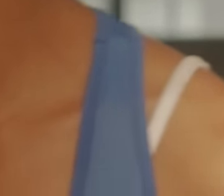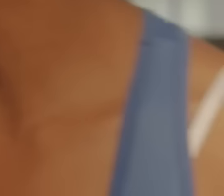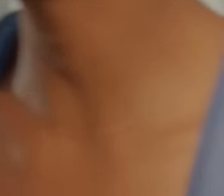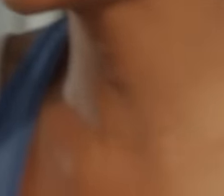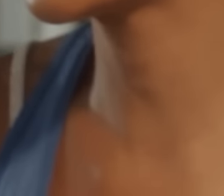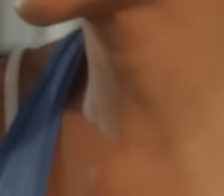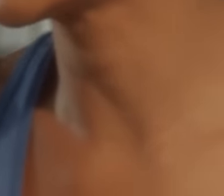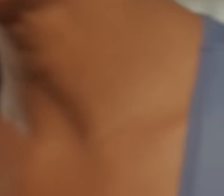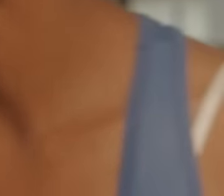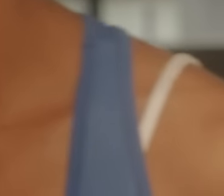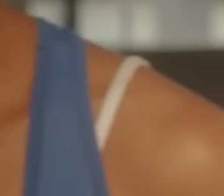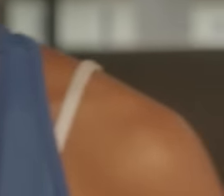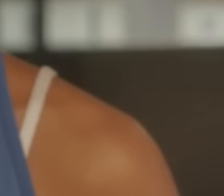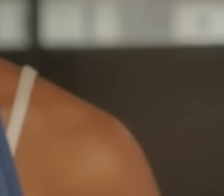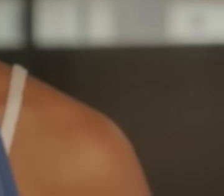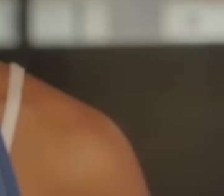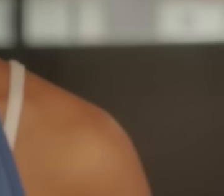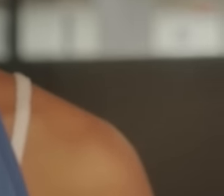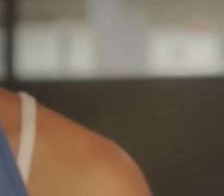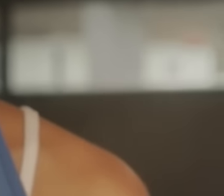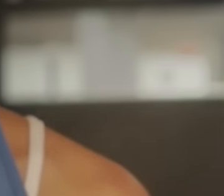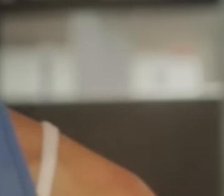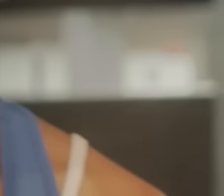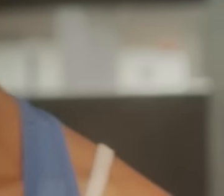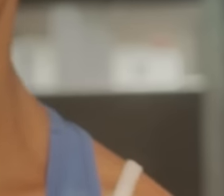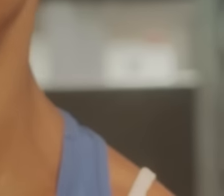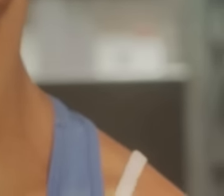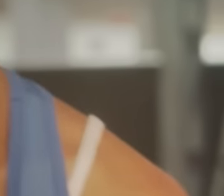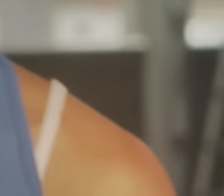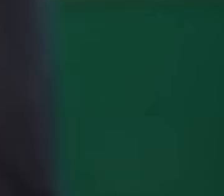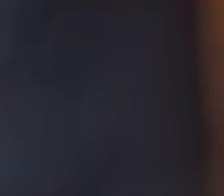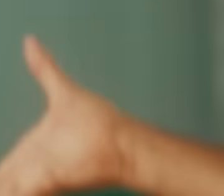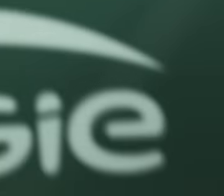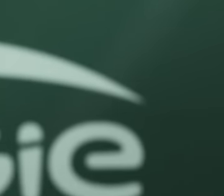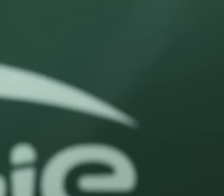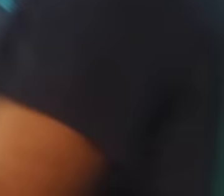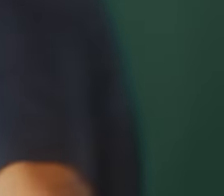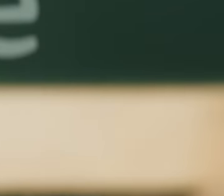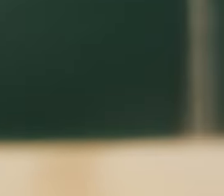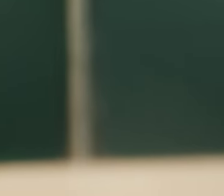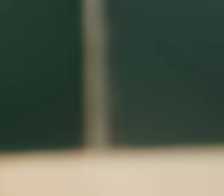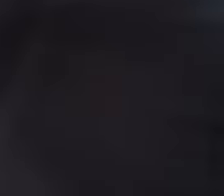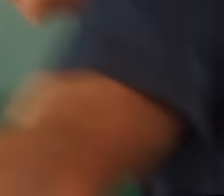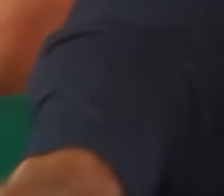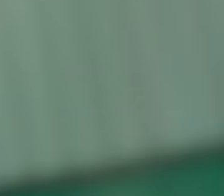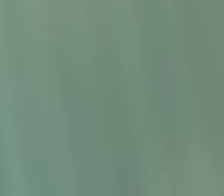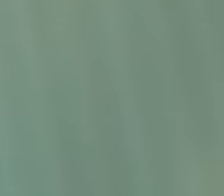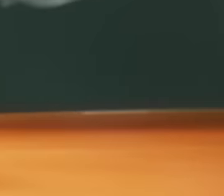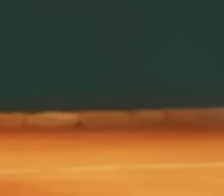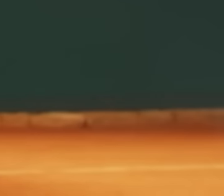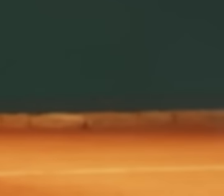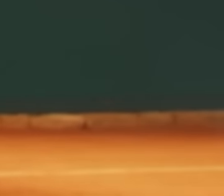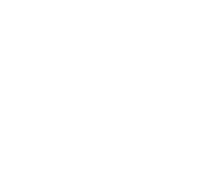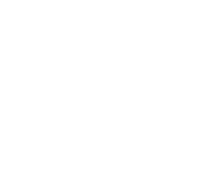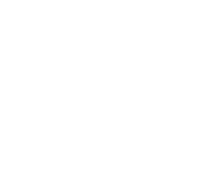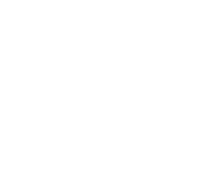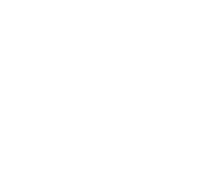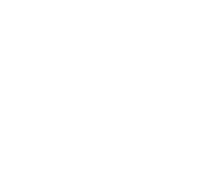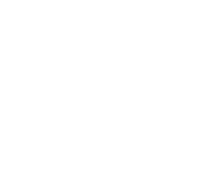E o que foi que ele te disse? Disse que eu jogo muito. Vem pra Engie, a sua parceira no Mercado Livre de